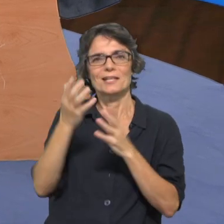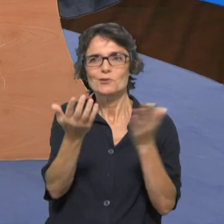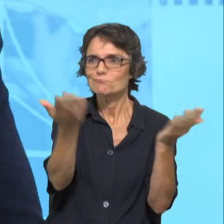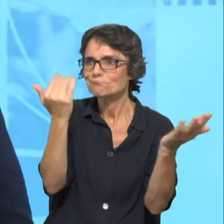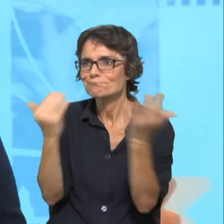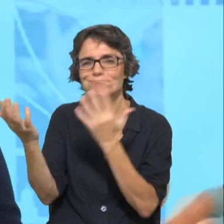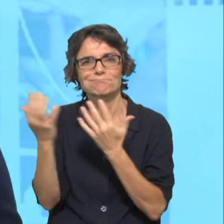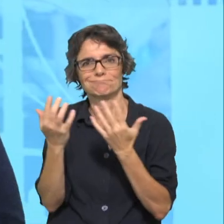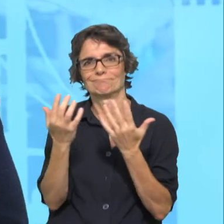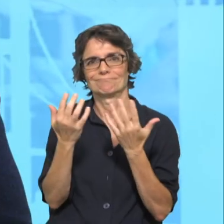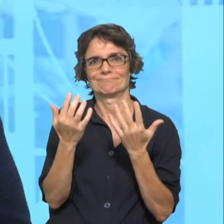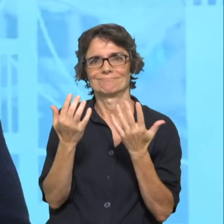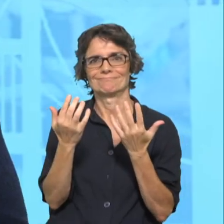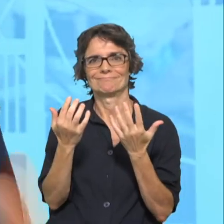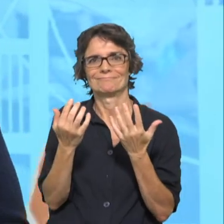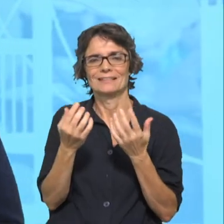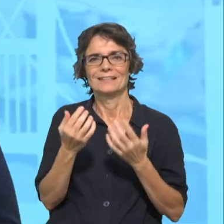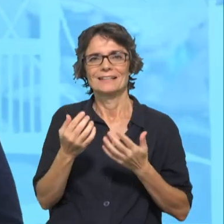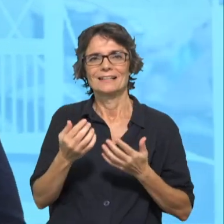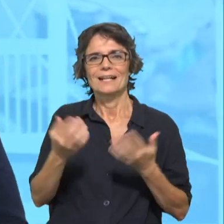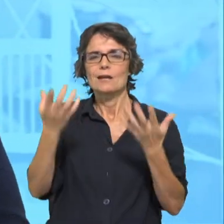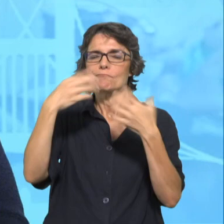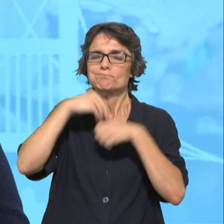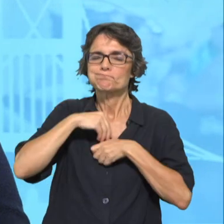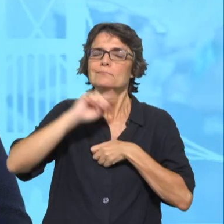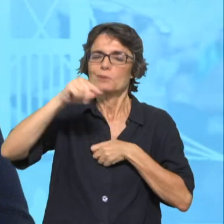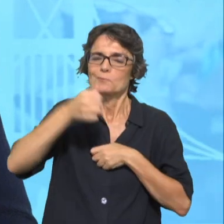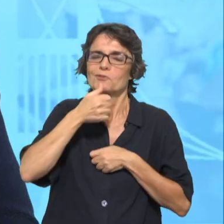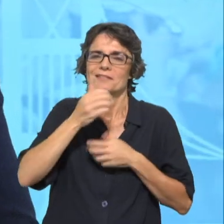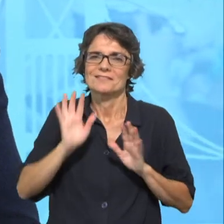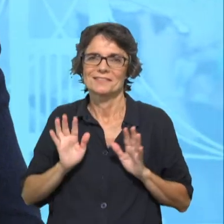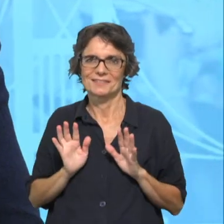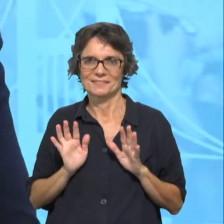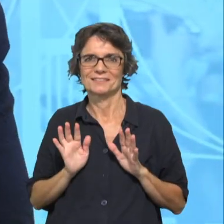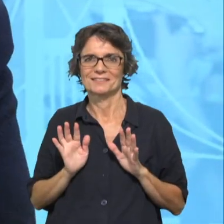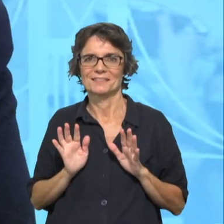diversidade. E, pegando um bocadinho naquilo que o Otávio dizia há pouco,